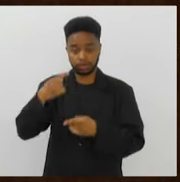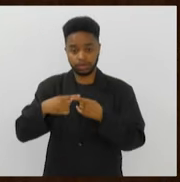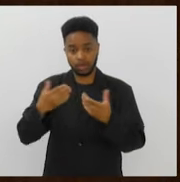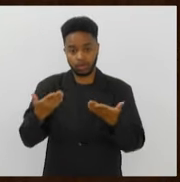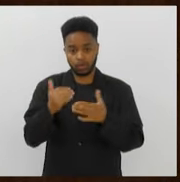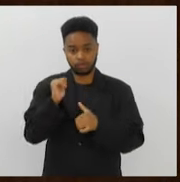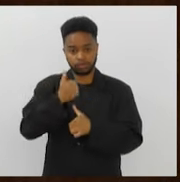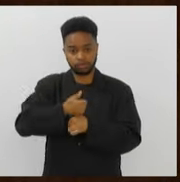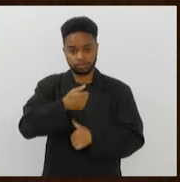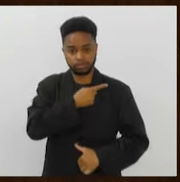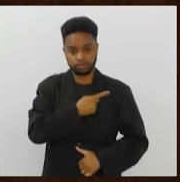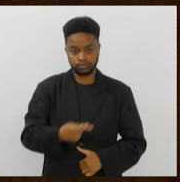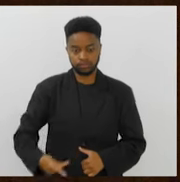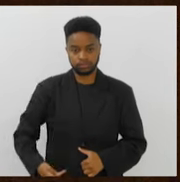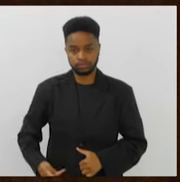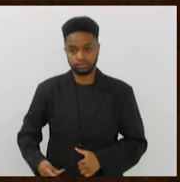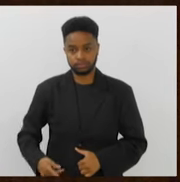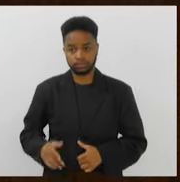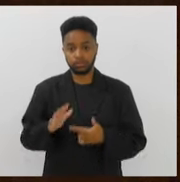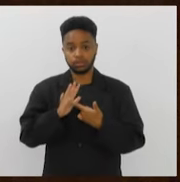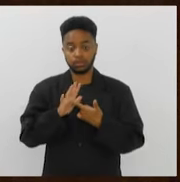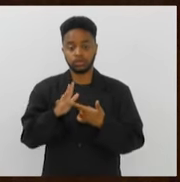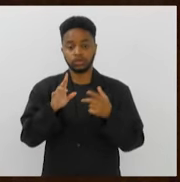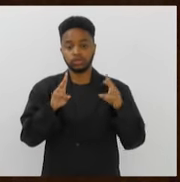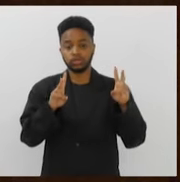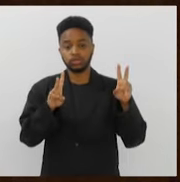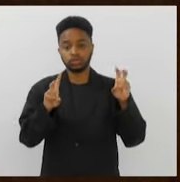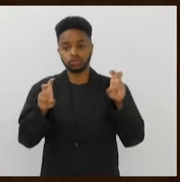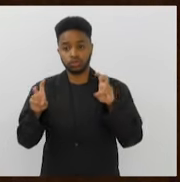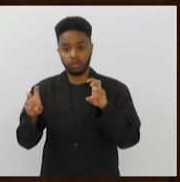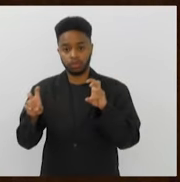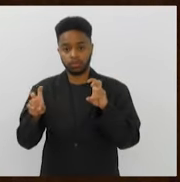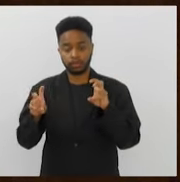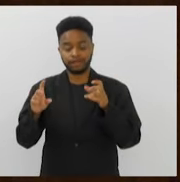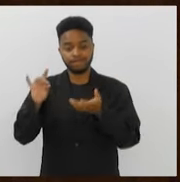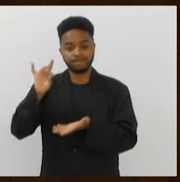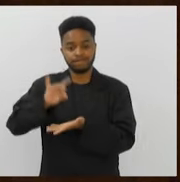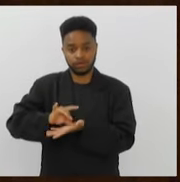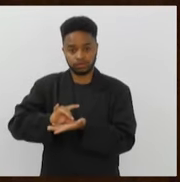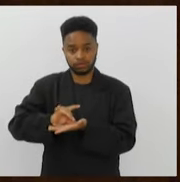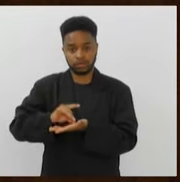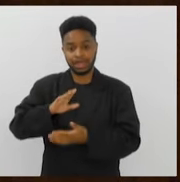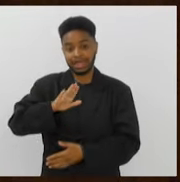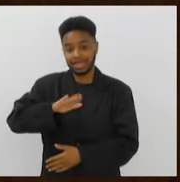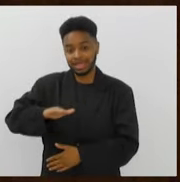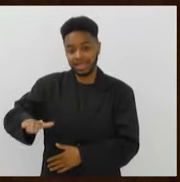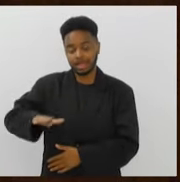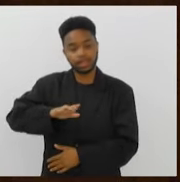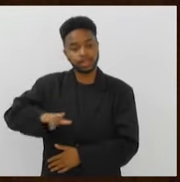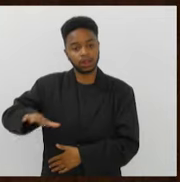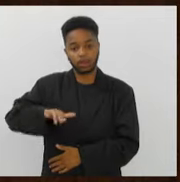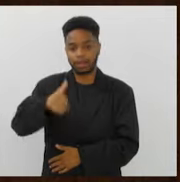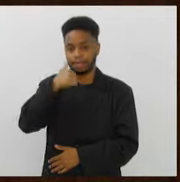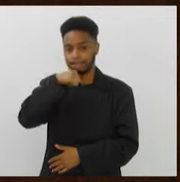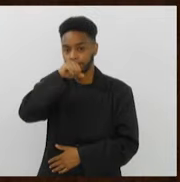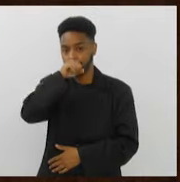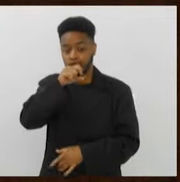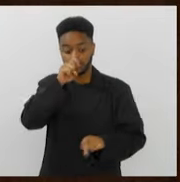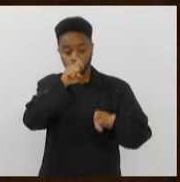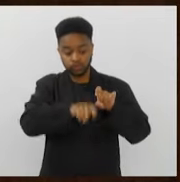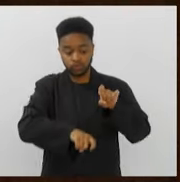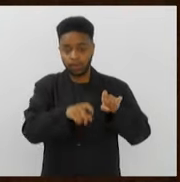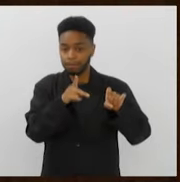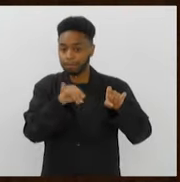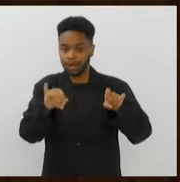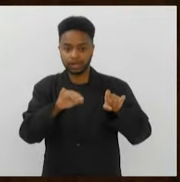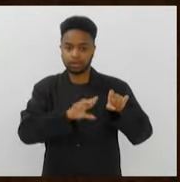nesse momento, à luz sobre aquilo que é um fato. Criança não é mãe, estuprador